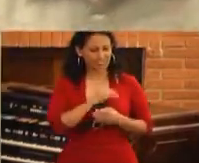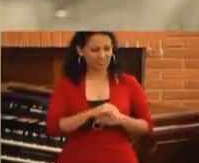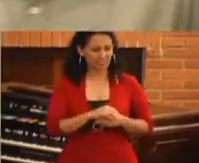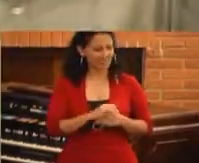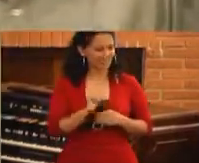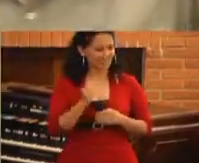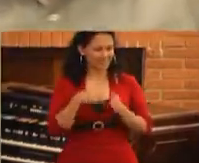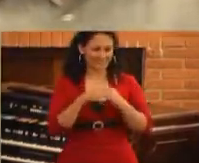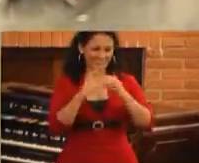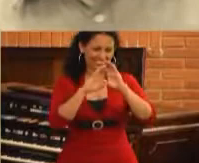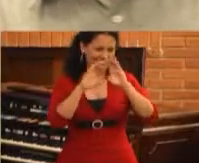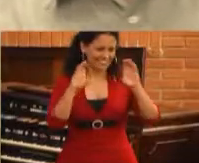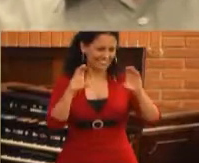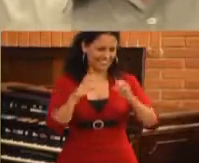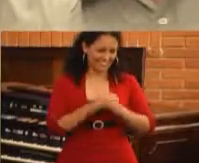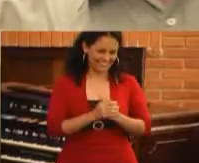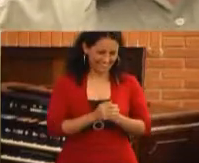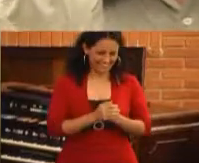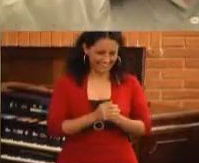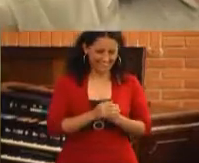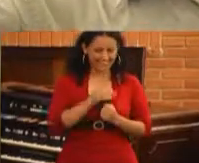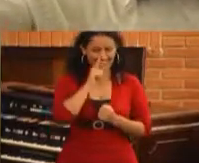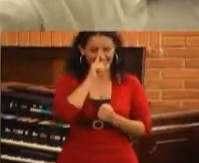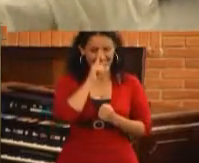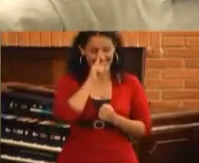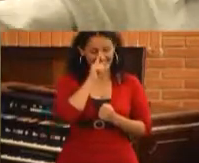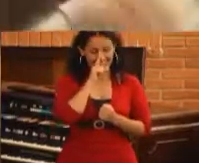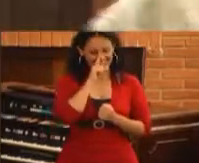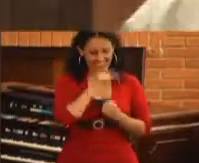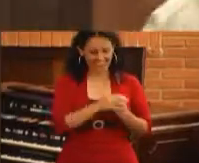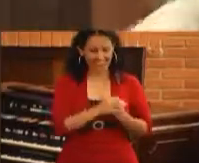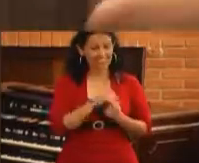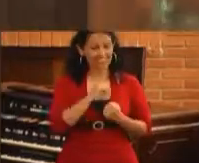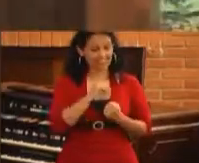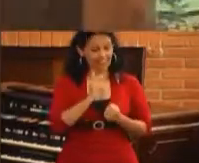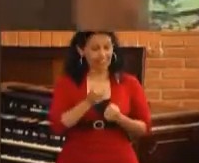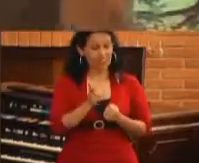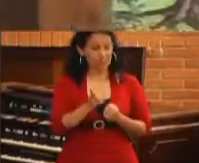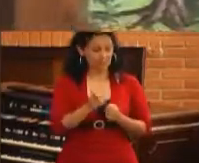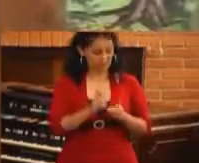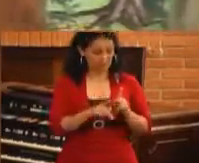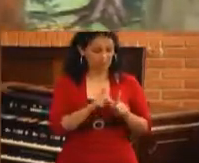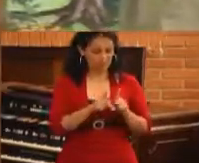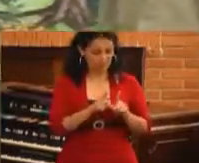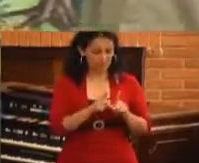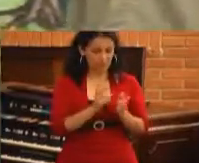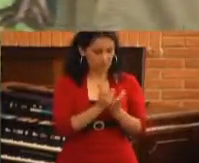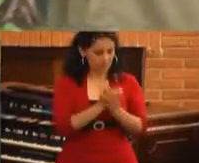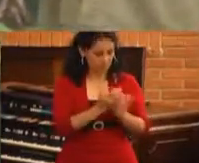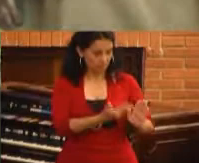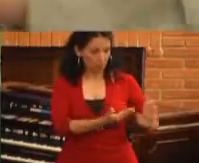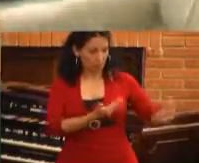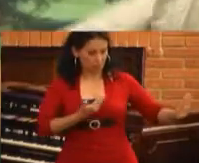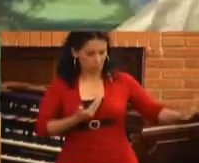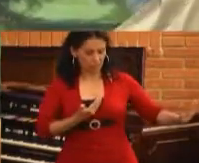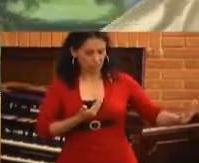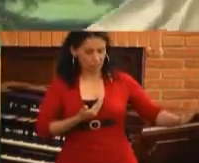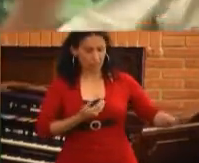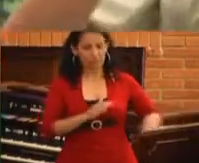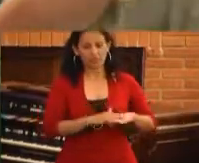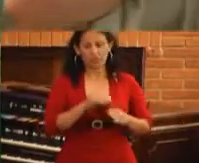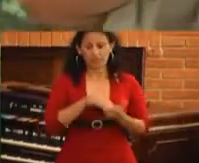prega bem alto, porque eu não posso ir lá na reunião para pregar para os empregados da sua